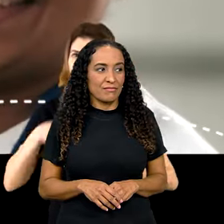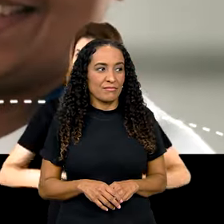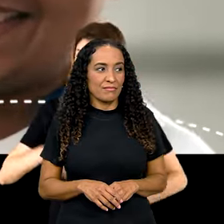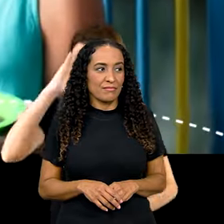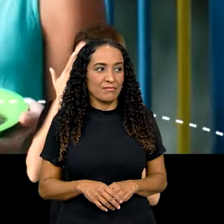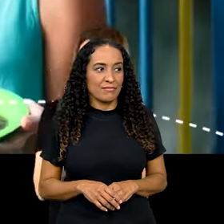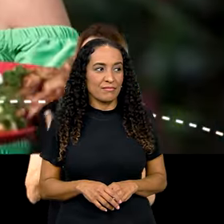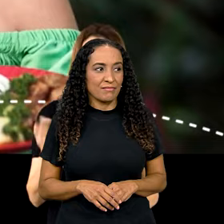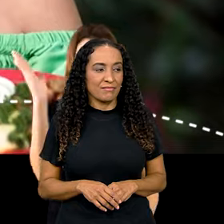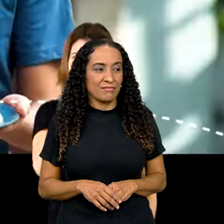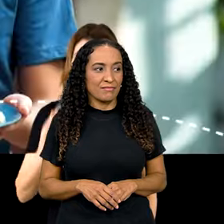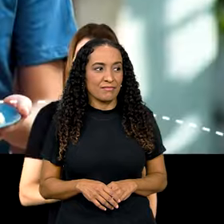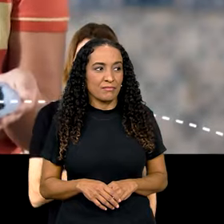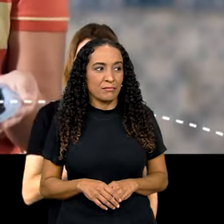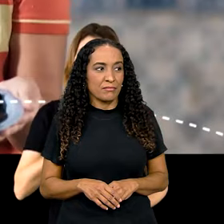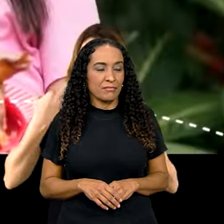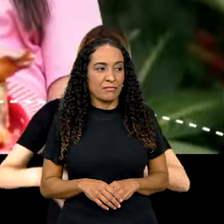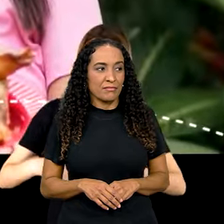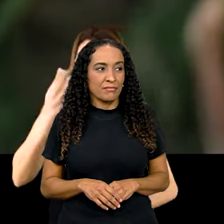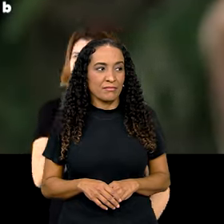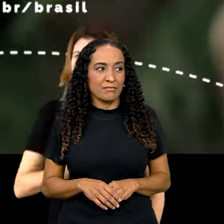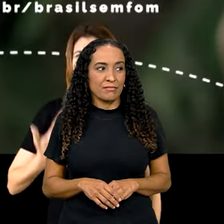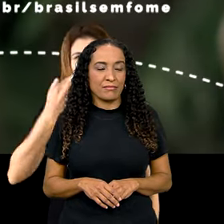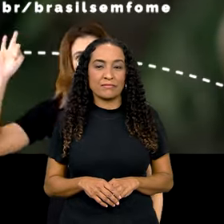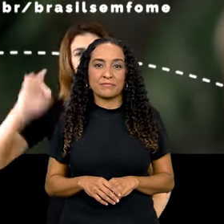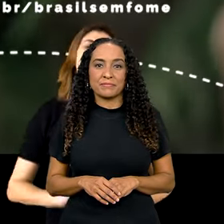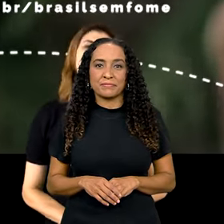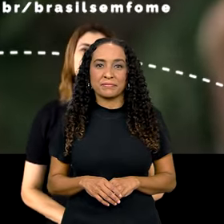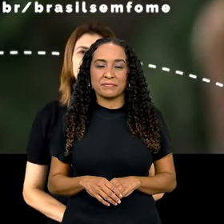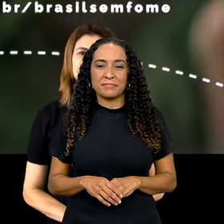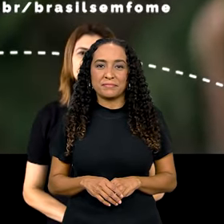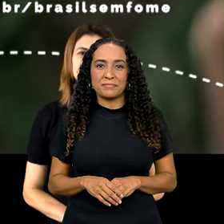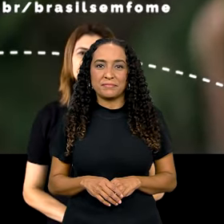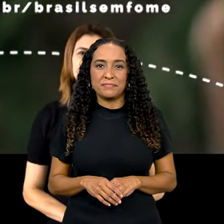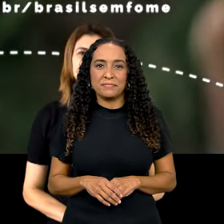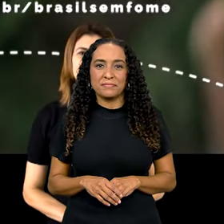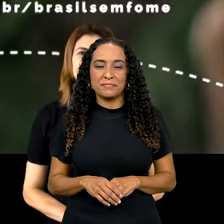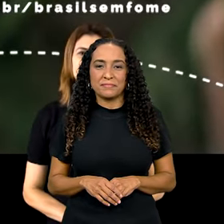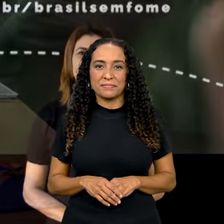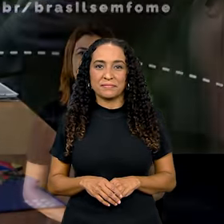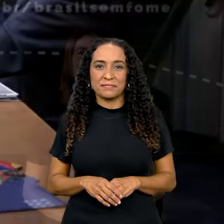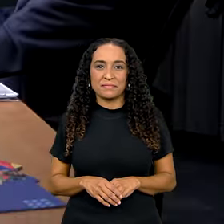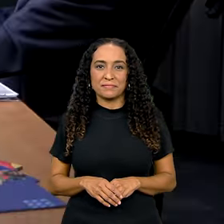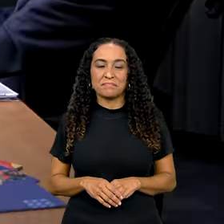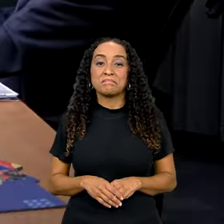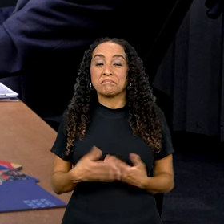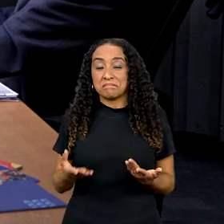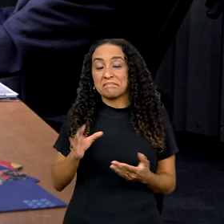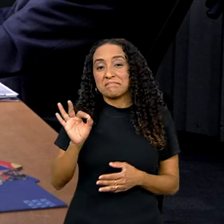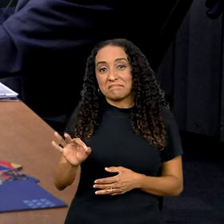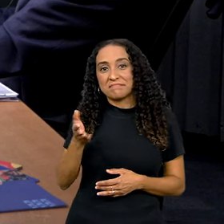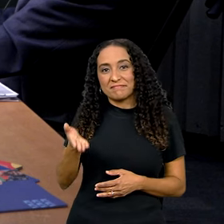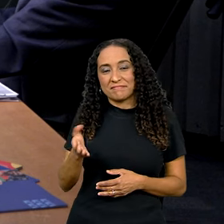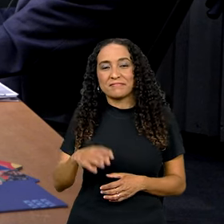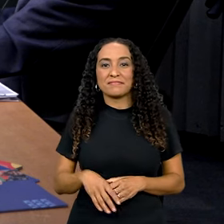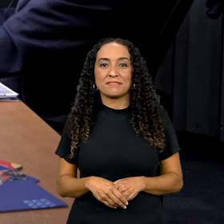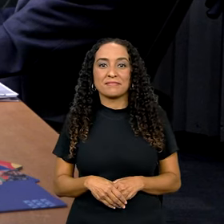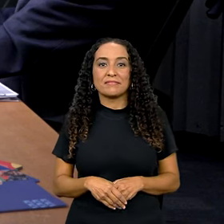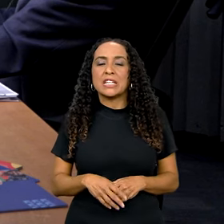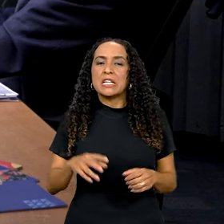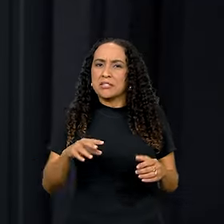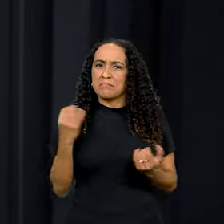Brasil sem fome fé no Brasil a gente tá no rumo certo governo federal é isso aí